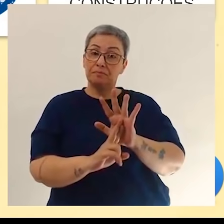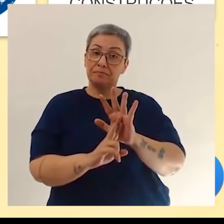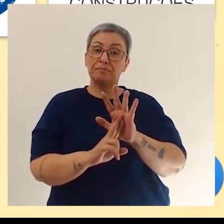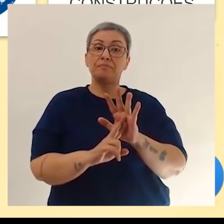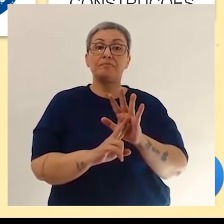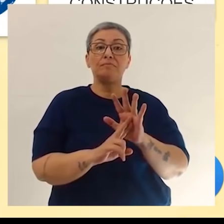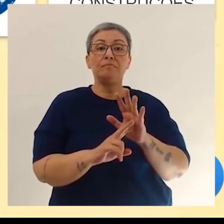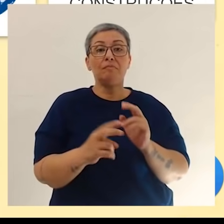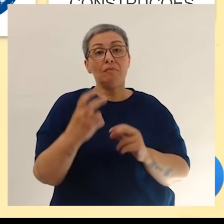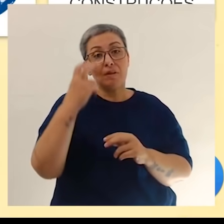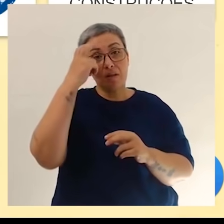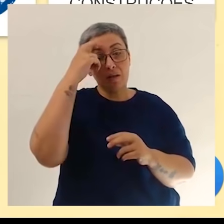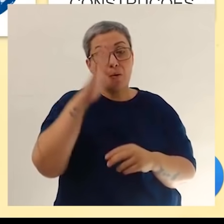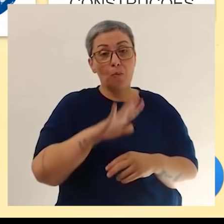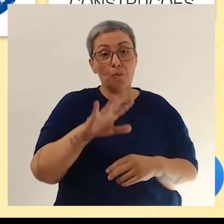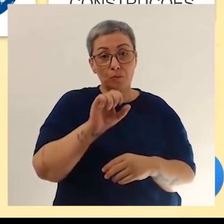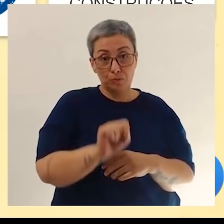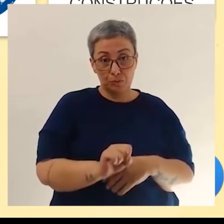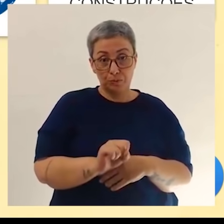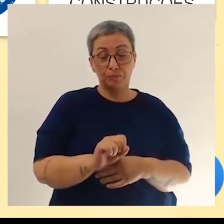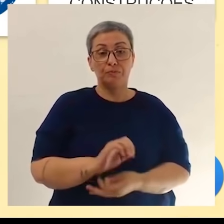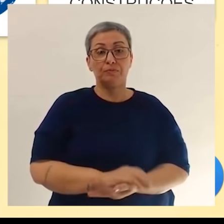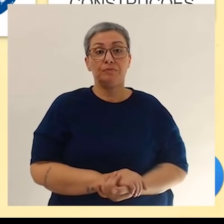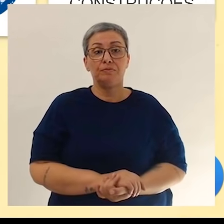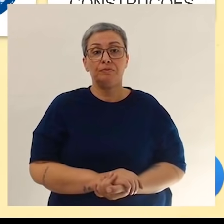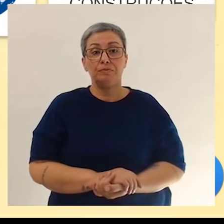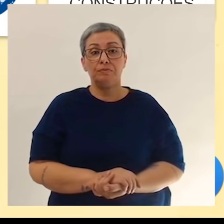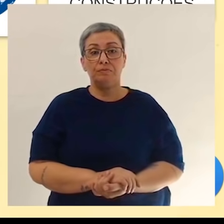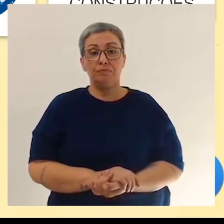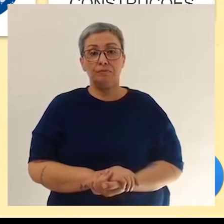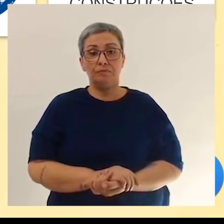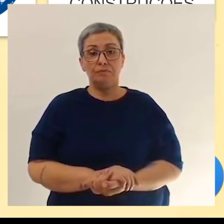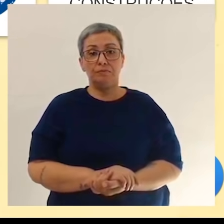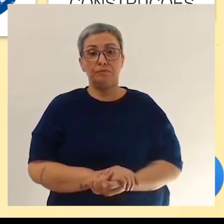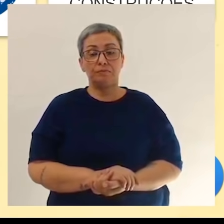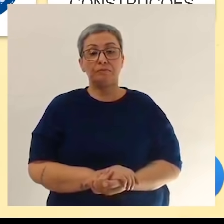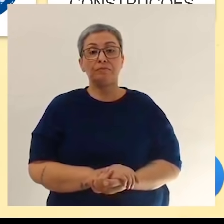representa aí a cultura da região sul.